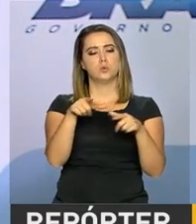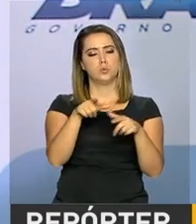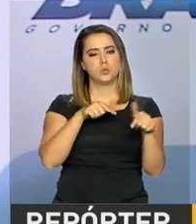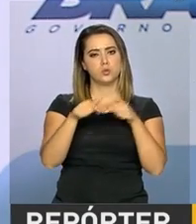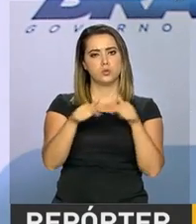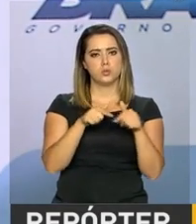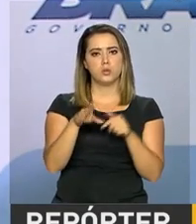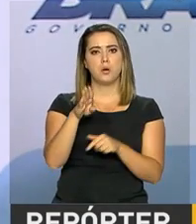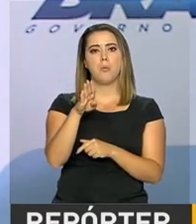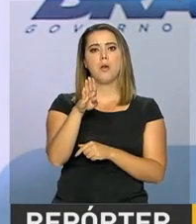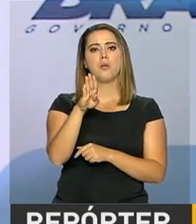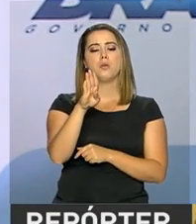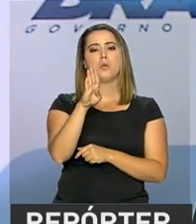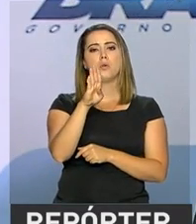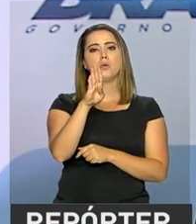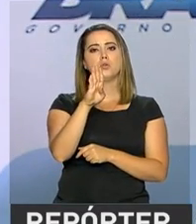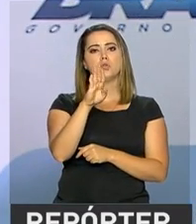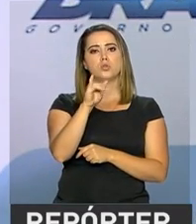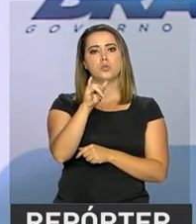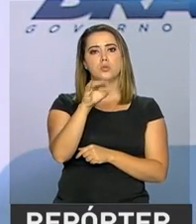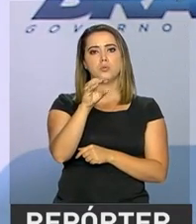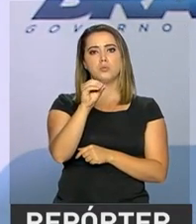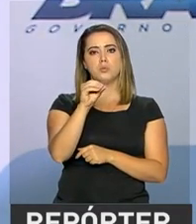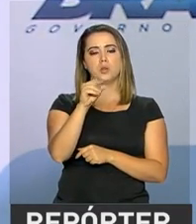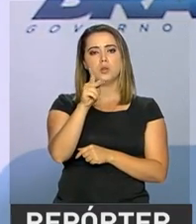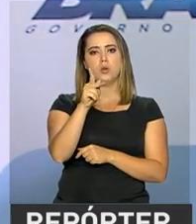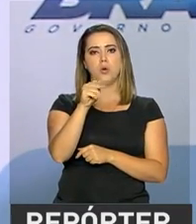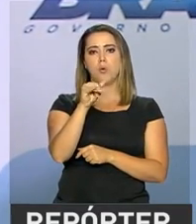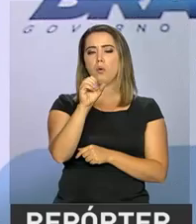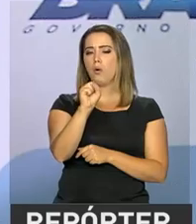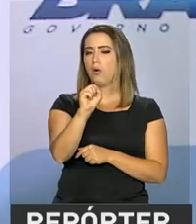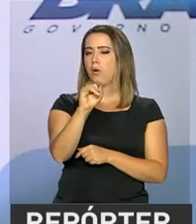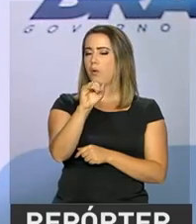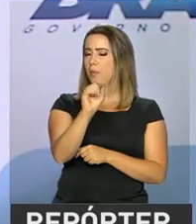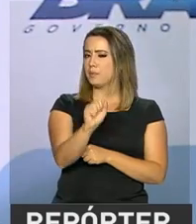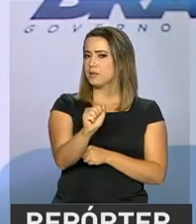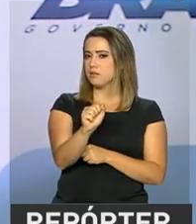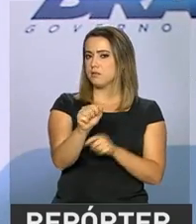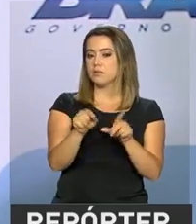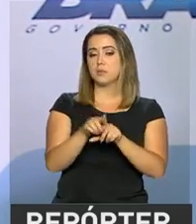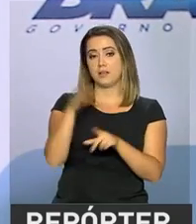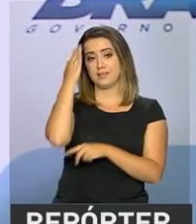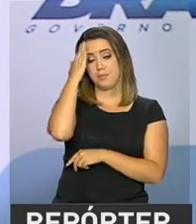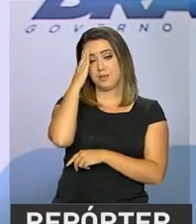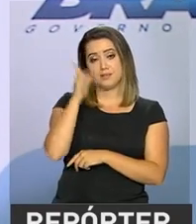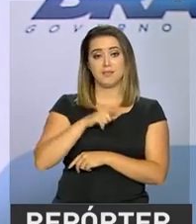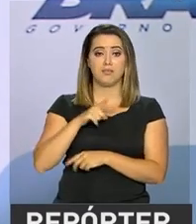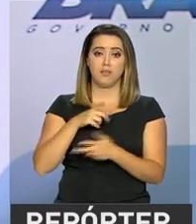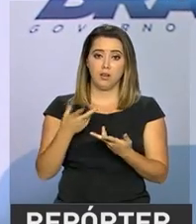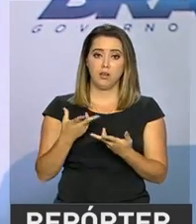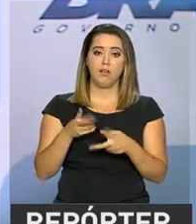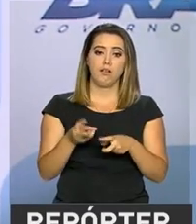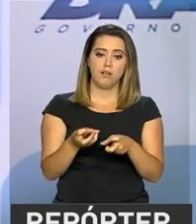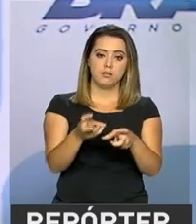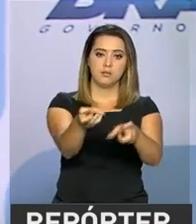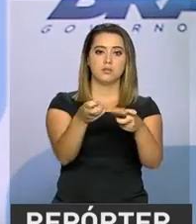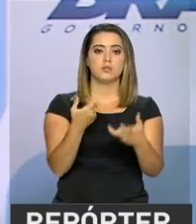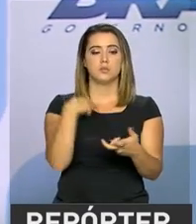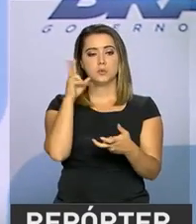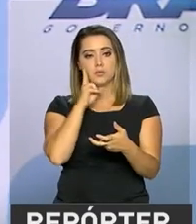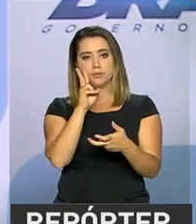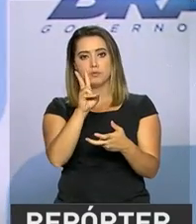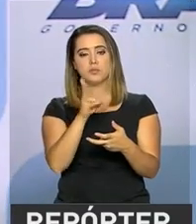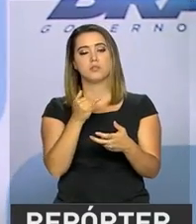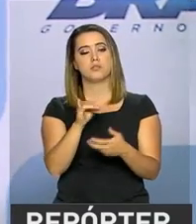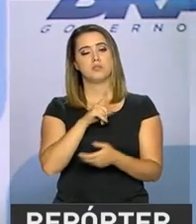de biópsia e de confirmação de suspeitas que são levantadas na mamografia ou no